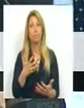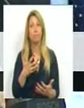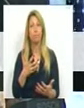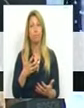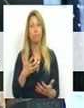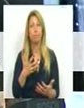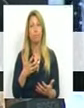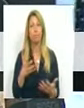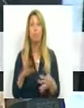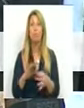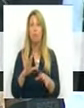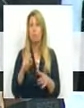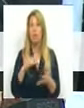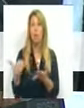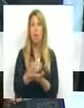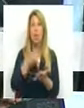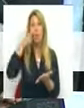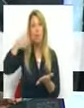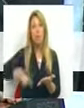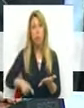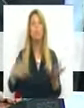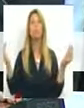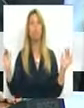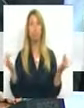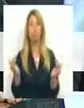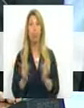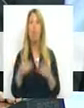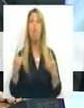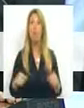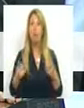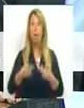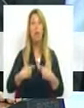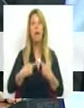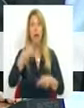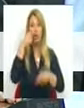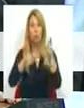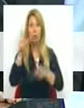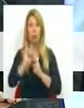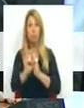em termos de recursos humanos, portanto, houve uma redução de gastos com o pessoal,